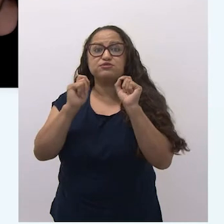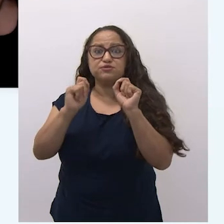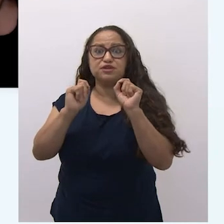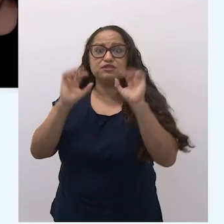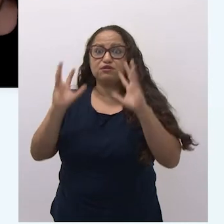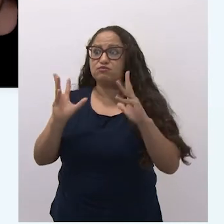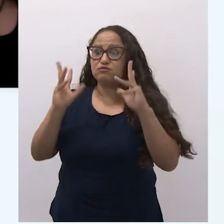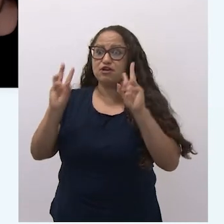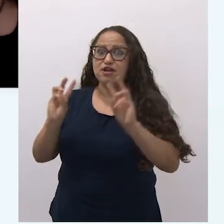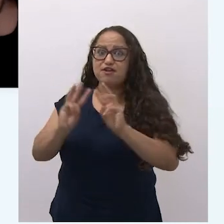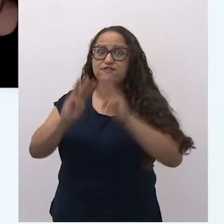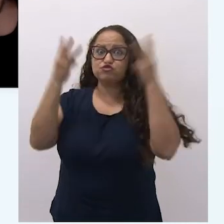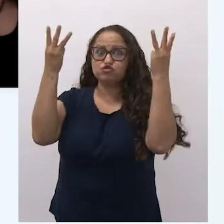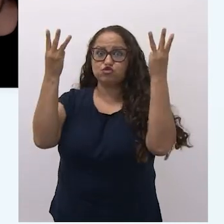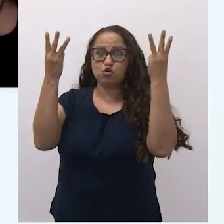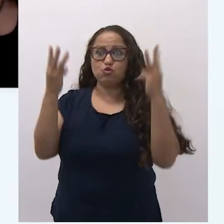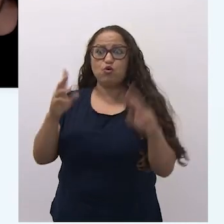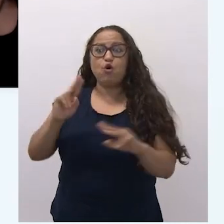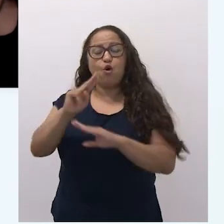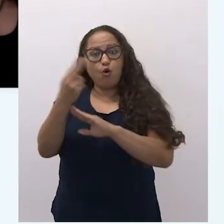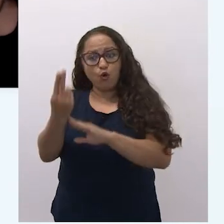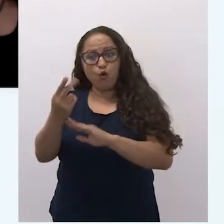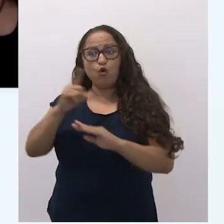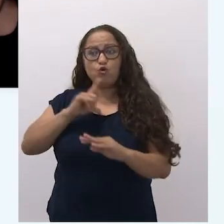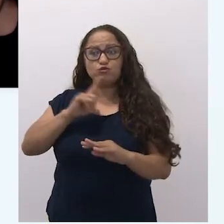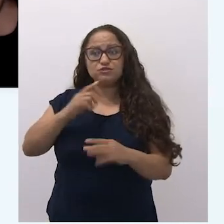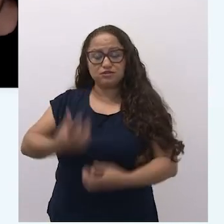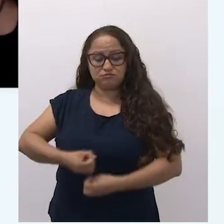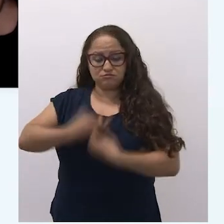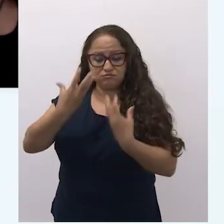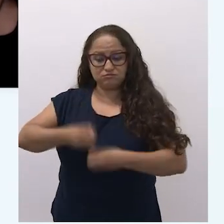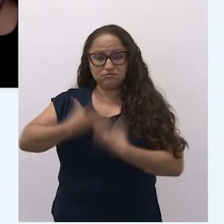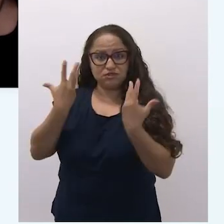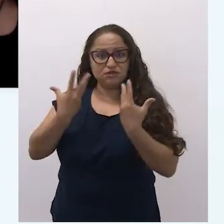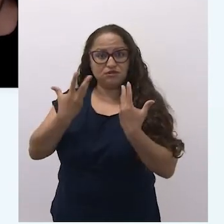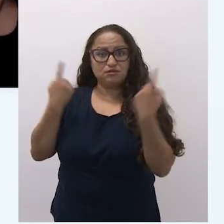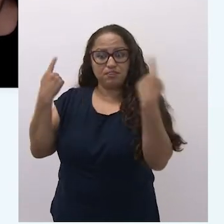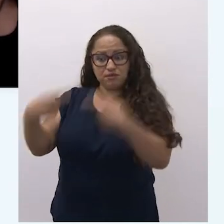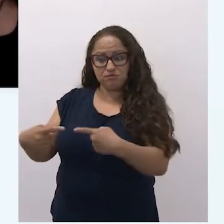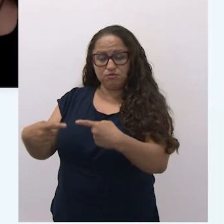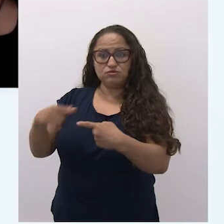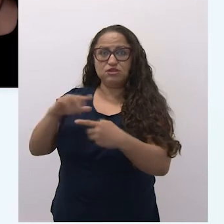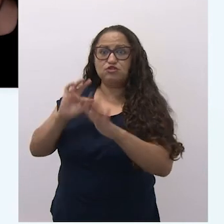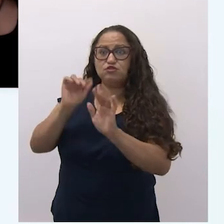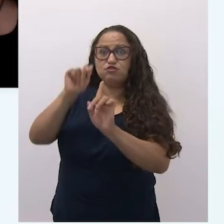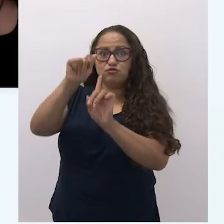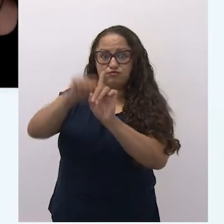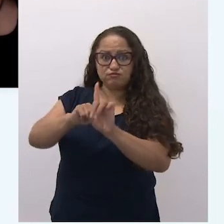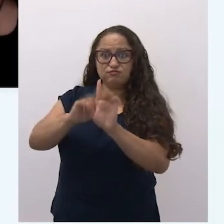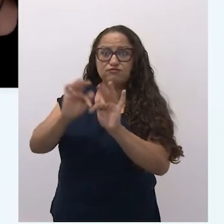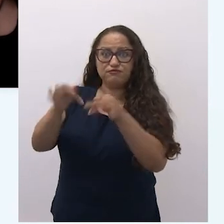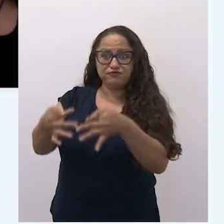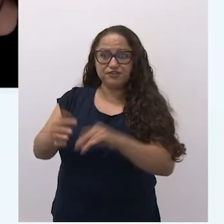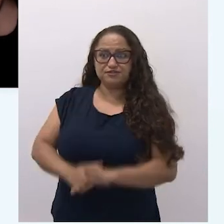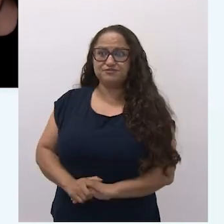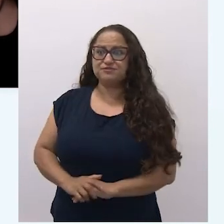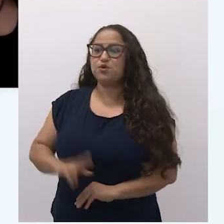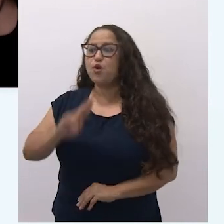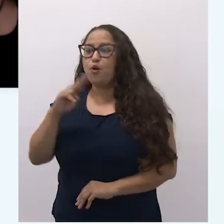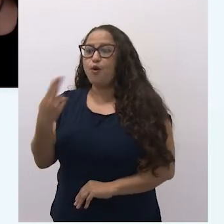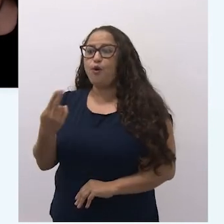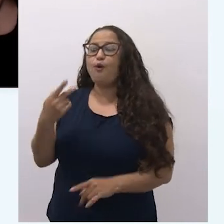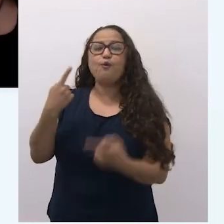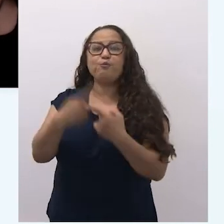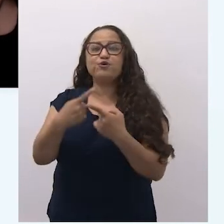ou porque a gente vai fazer um sarau literário no final do bimestre, ou porque eu vou fazer a apresentação de